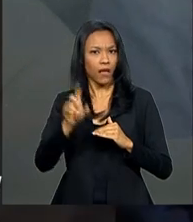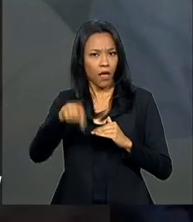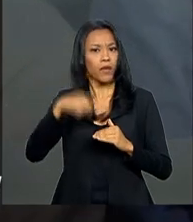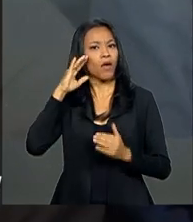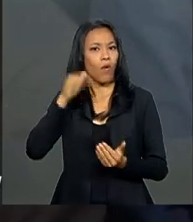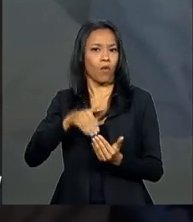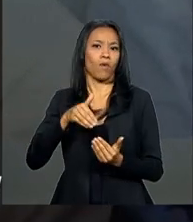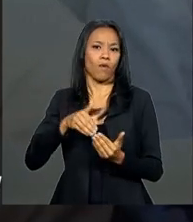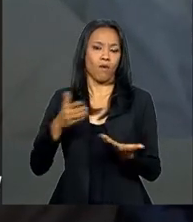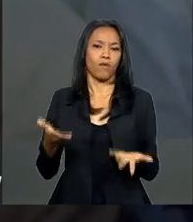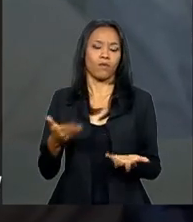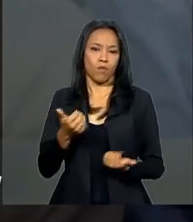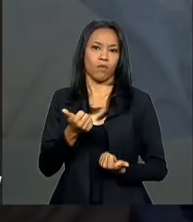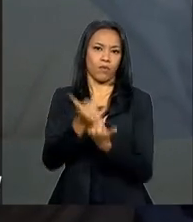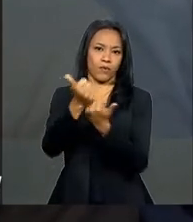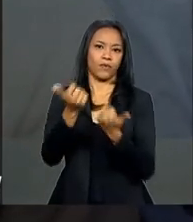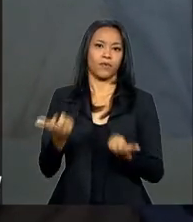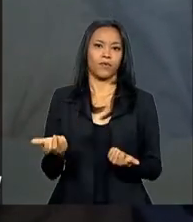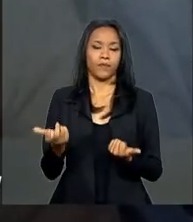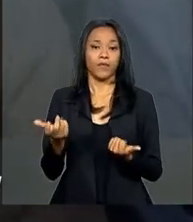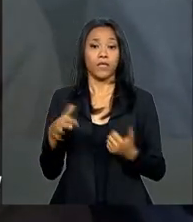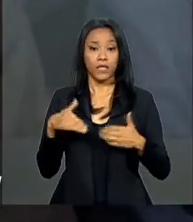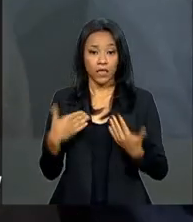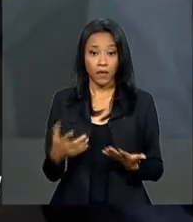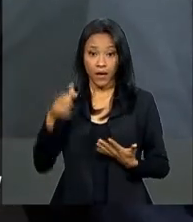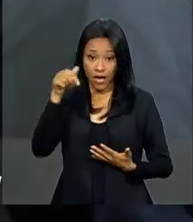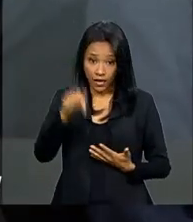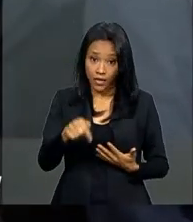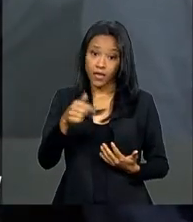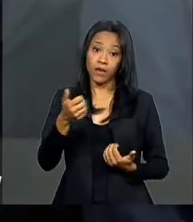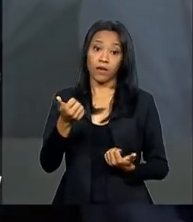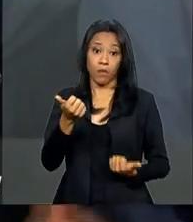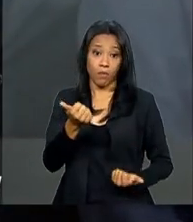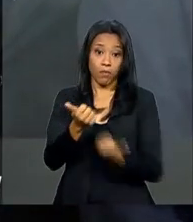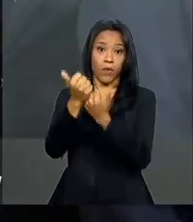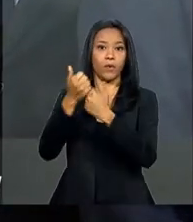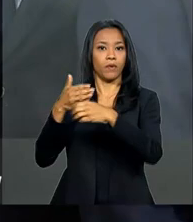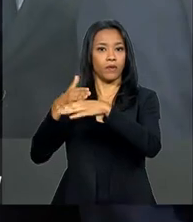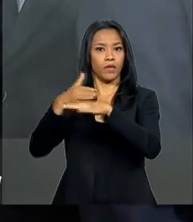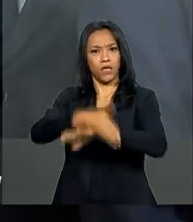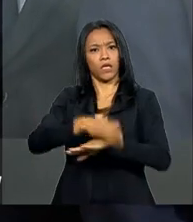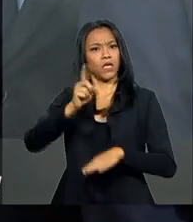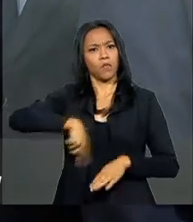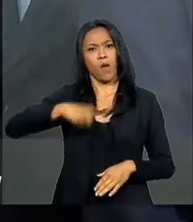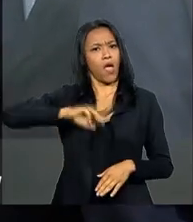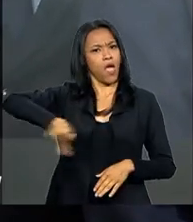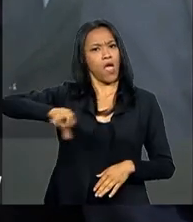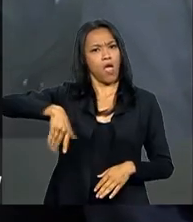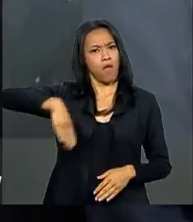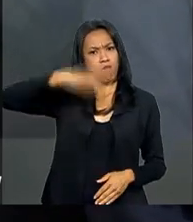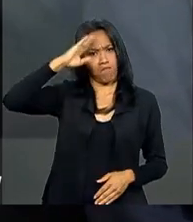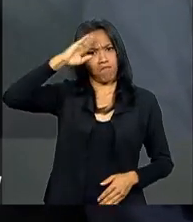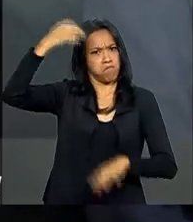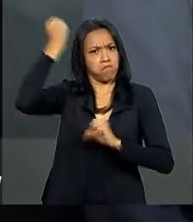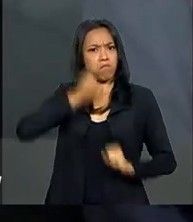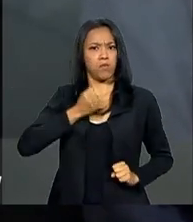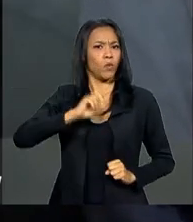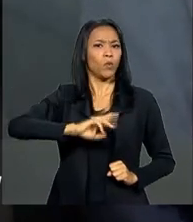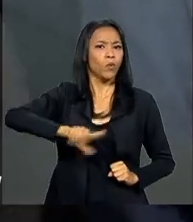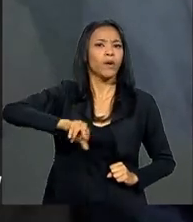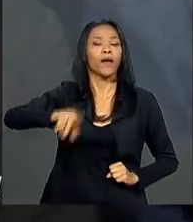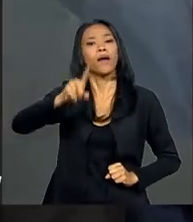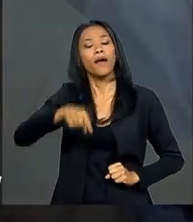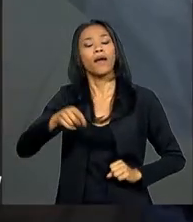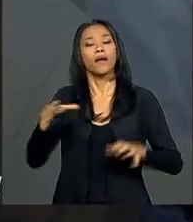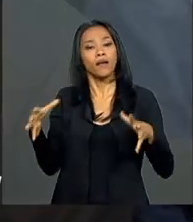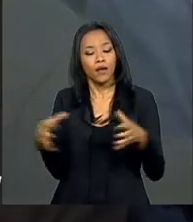aqui, o apoio à intervenção que não é militar, a intervenção é federal, portanto, a